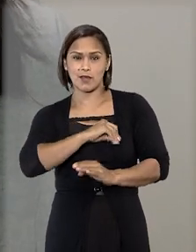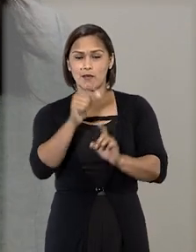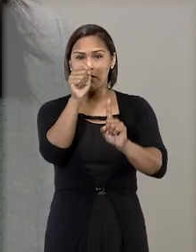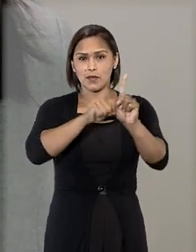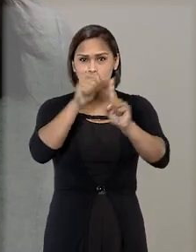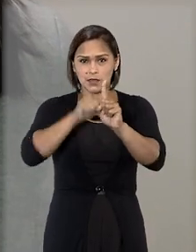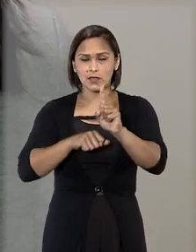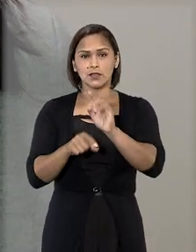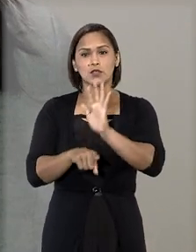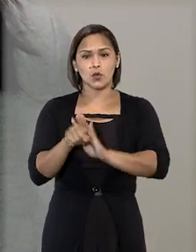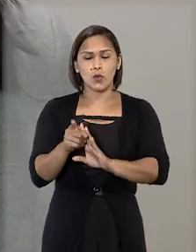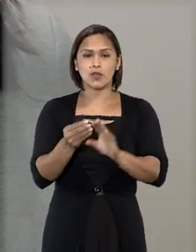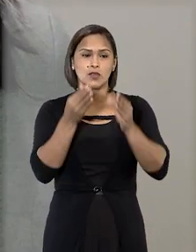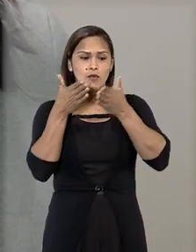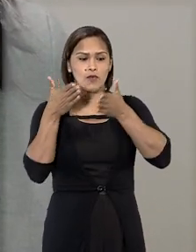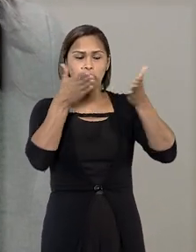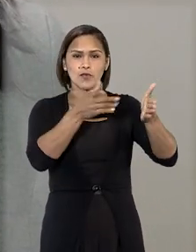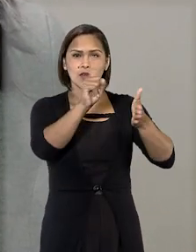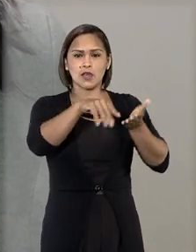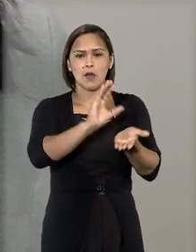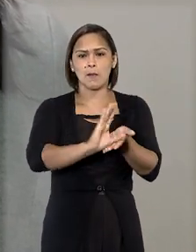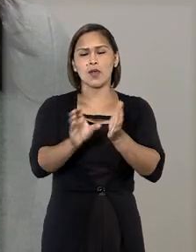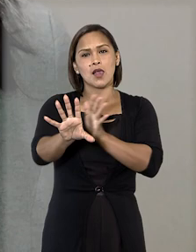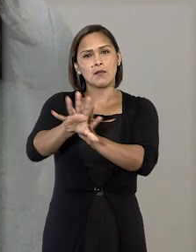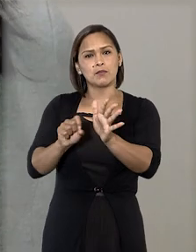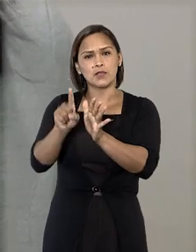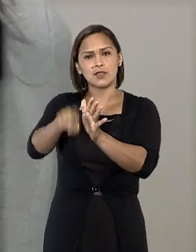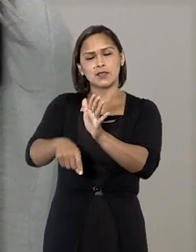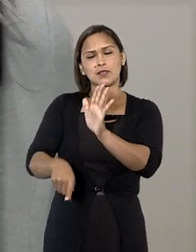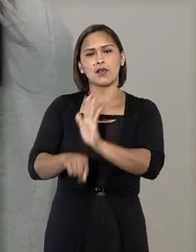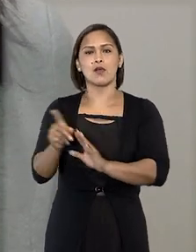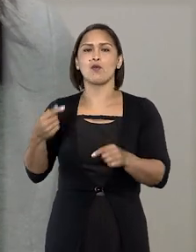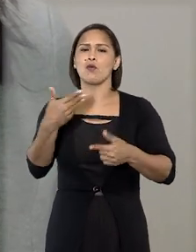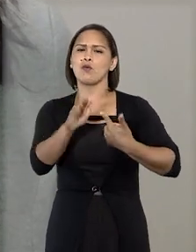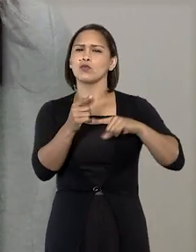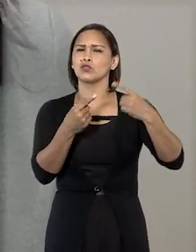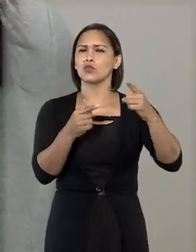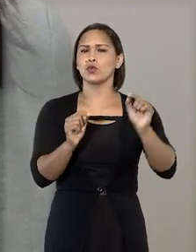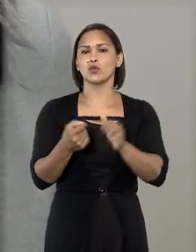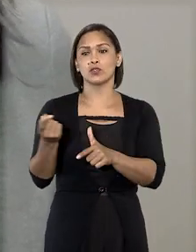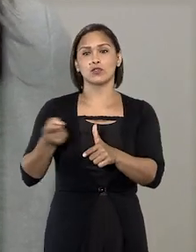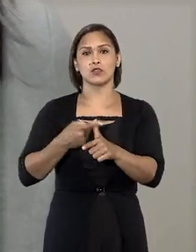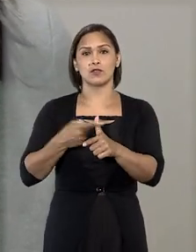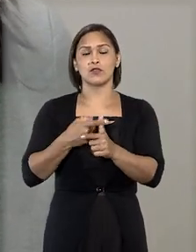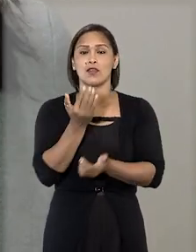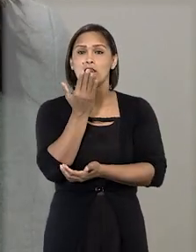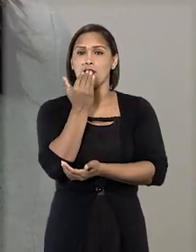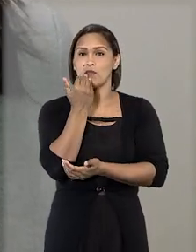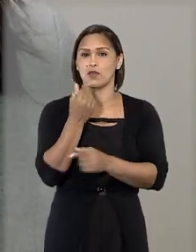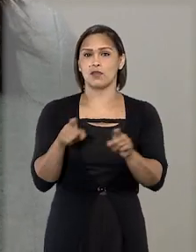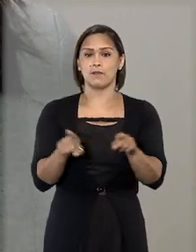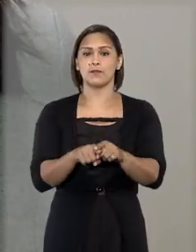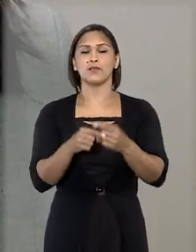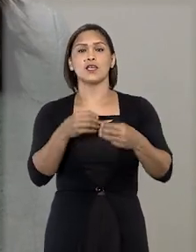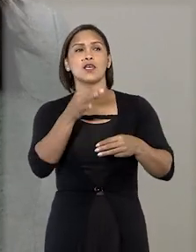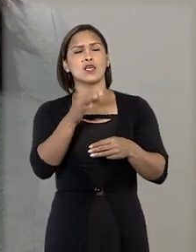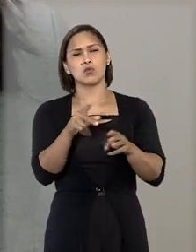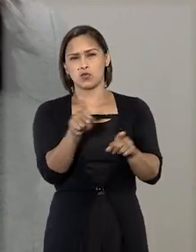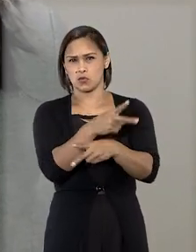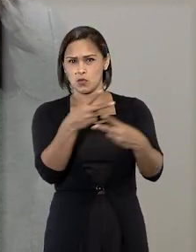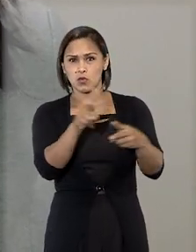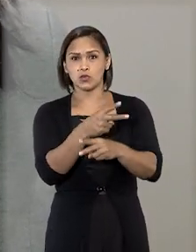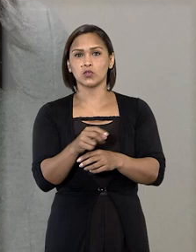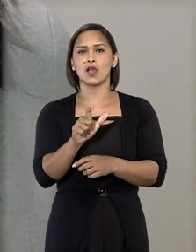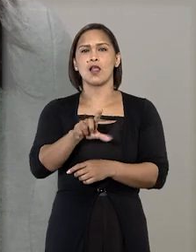mensais, quando se destinar ao pagamento de pensão alimentícia e de qualquer outra dívida alimentar. E os músicos da banda